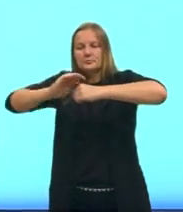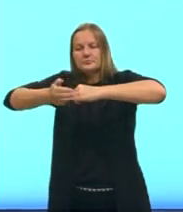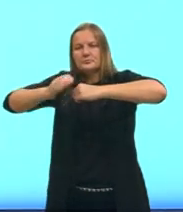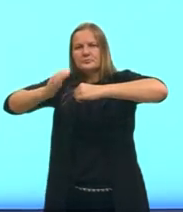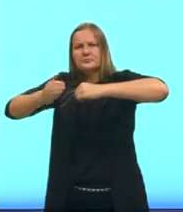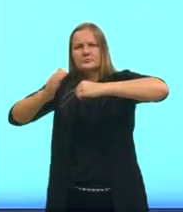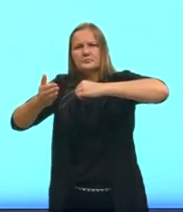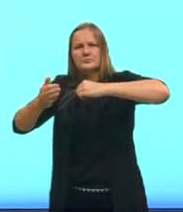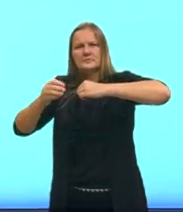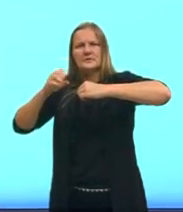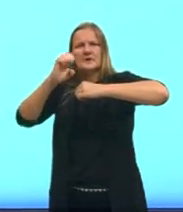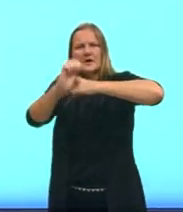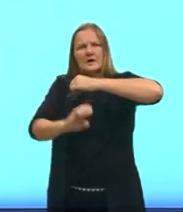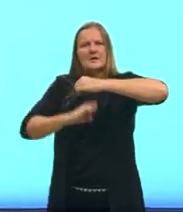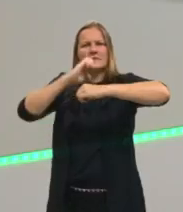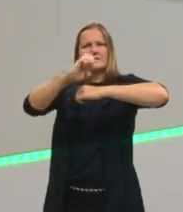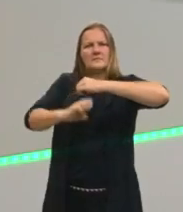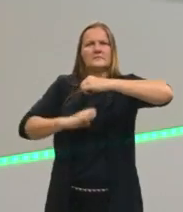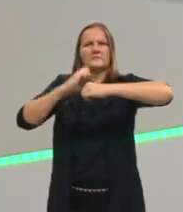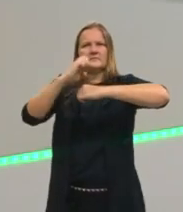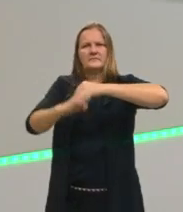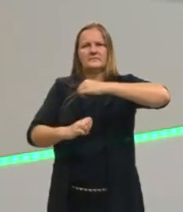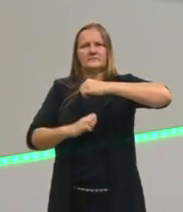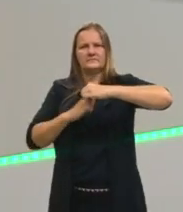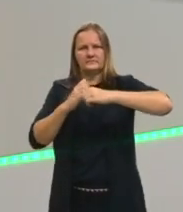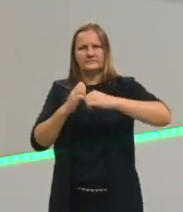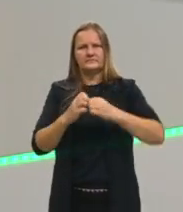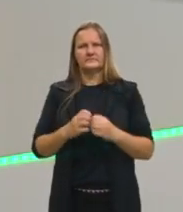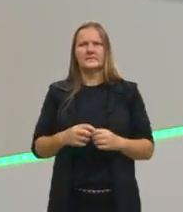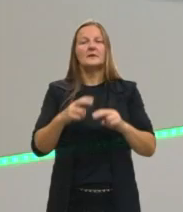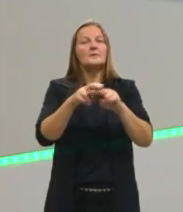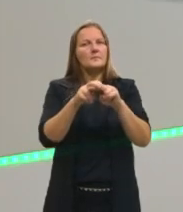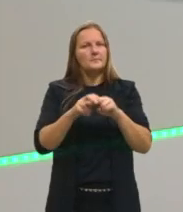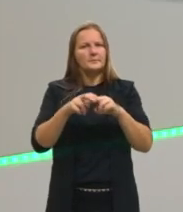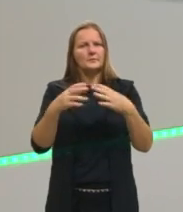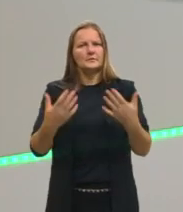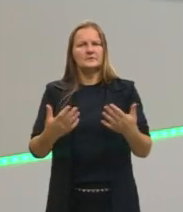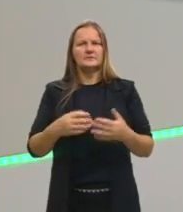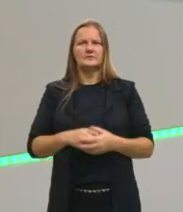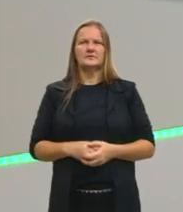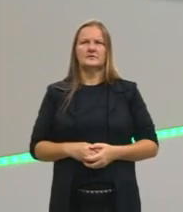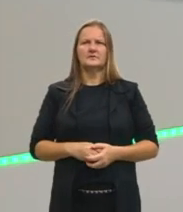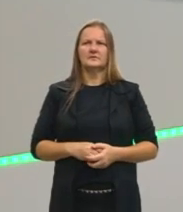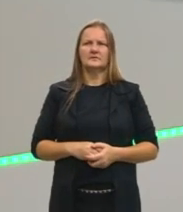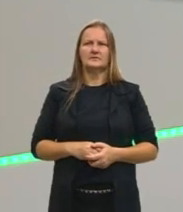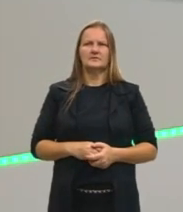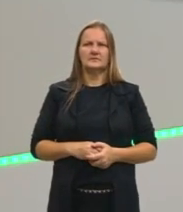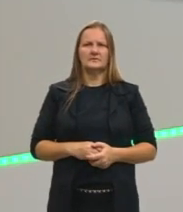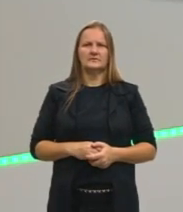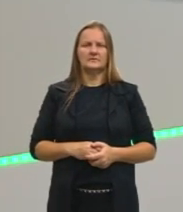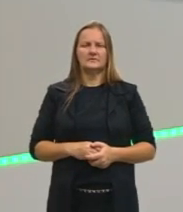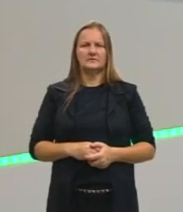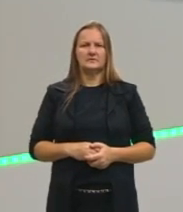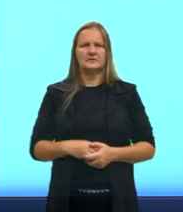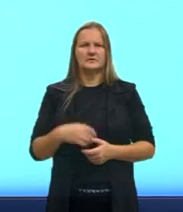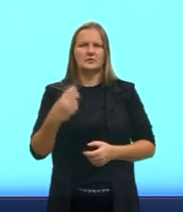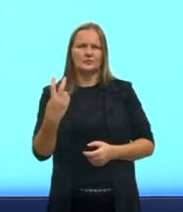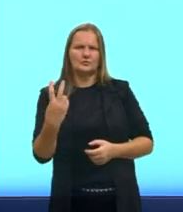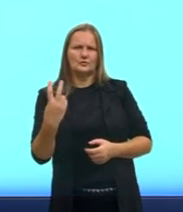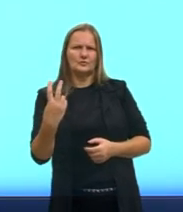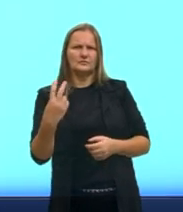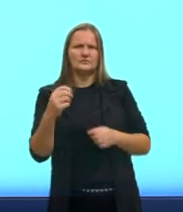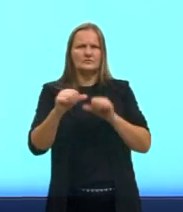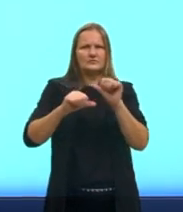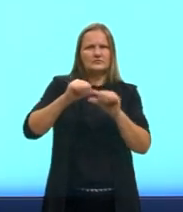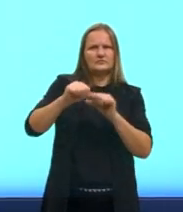caso né Eu só posso ter nesses dois s tá é um elétron na camada de valência não é dois